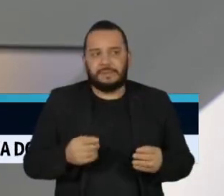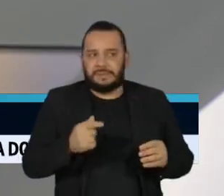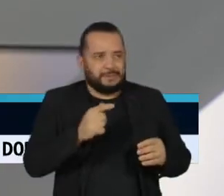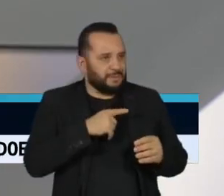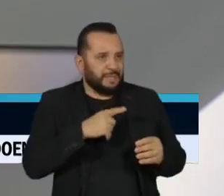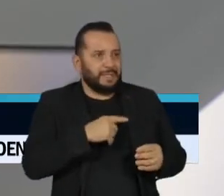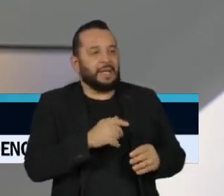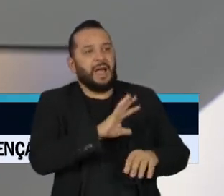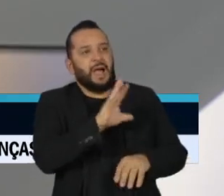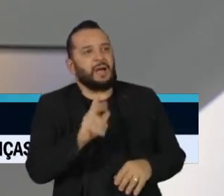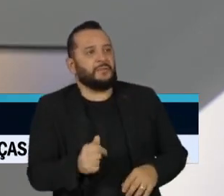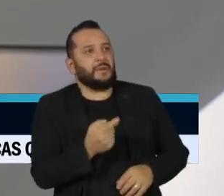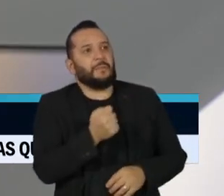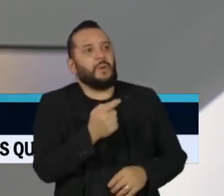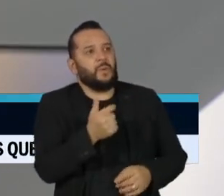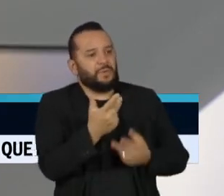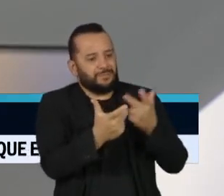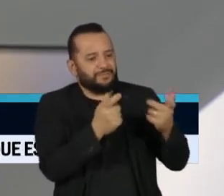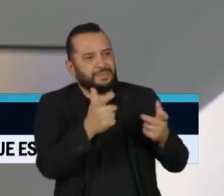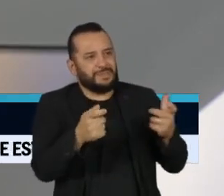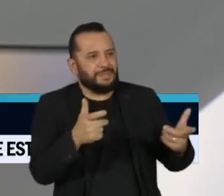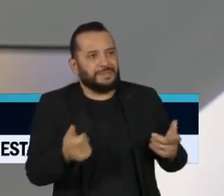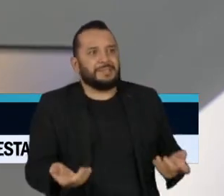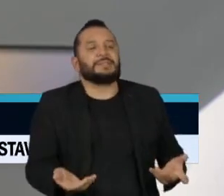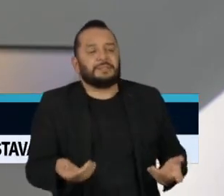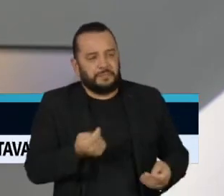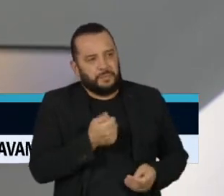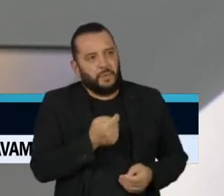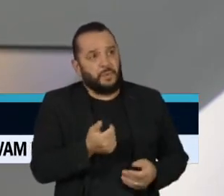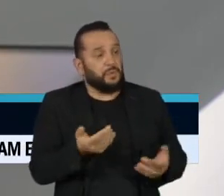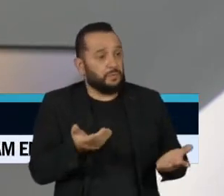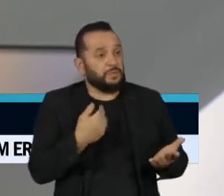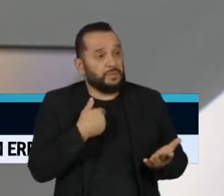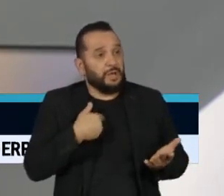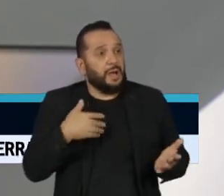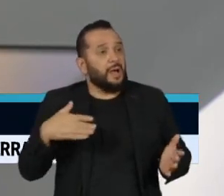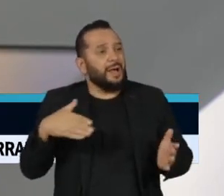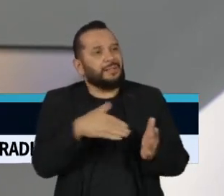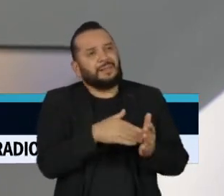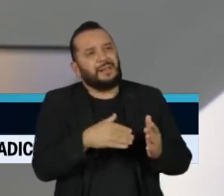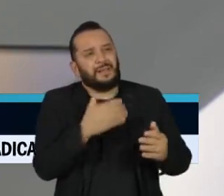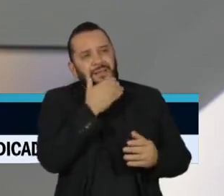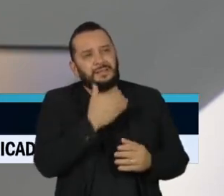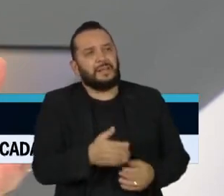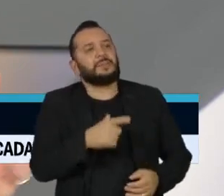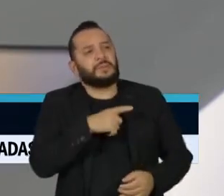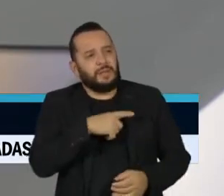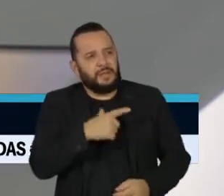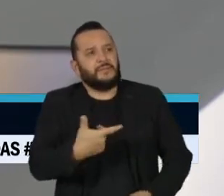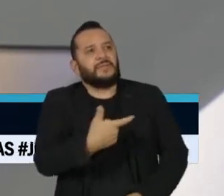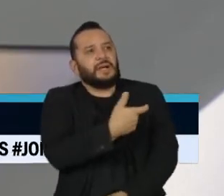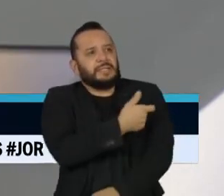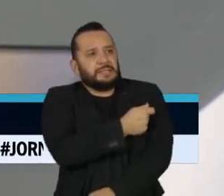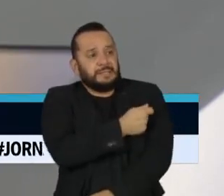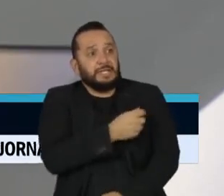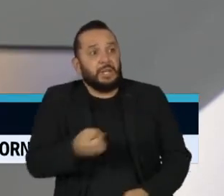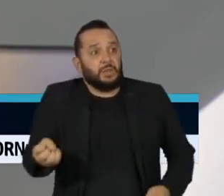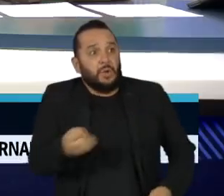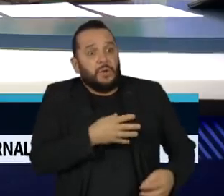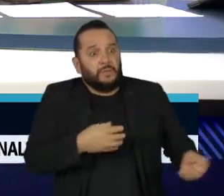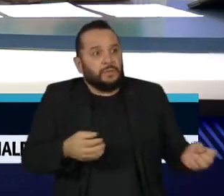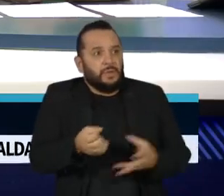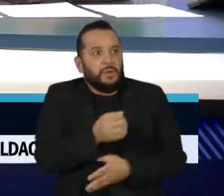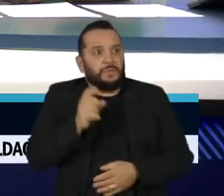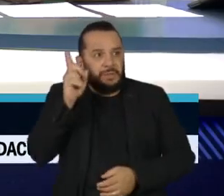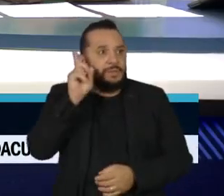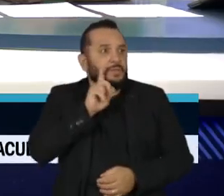pouco. E agora já começa a entrar no mercado para o segundo, para o final do ano, as vacinas atualizadas, e vai ser de novo aquela correria de Estados